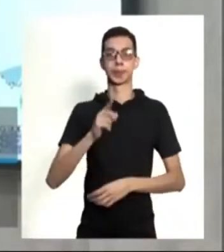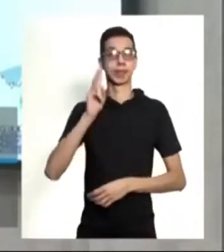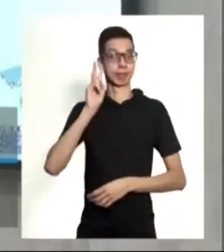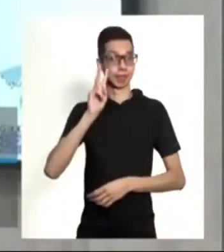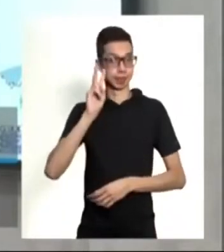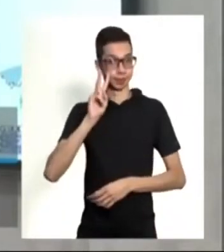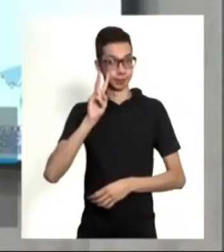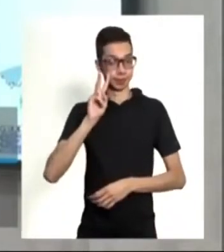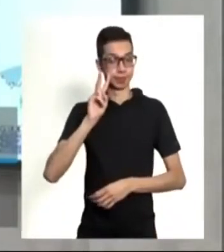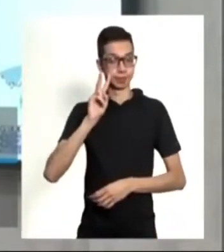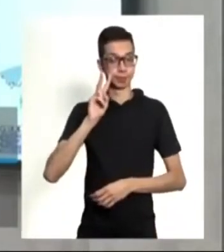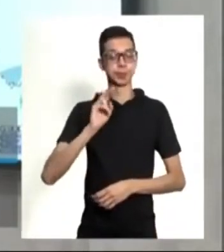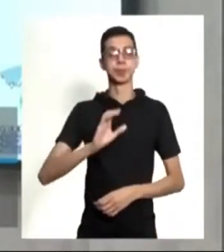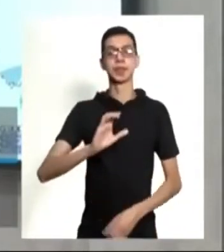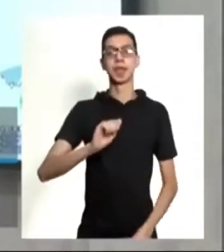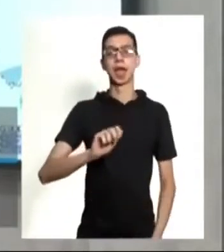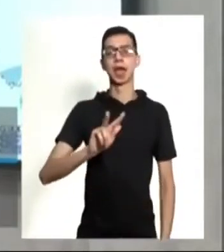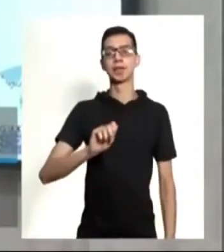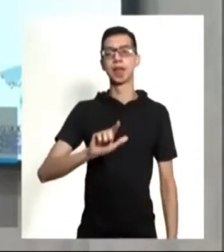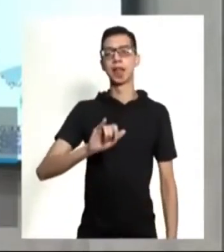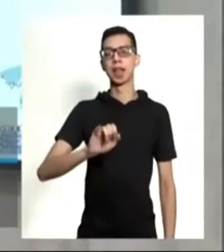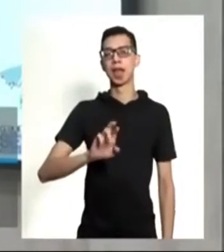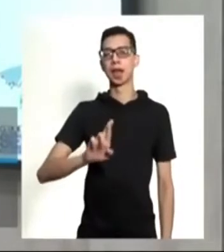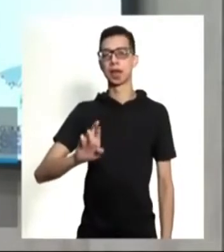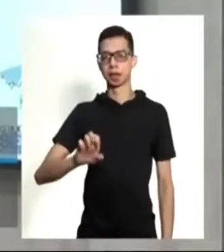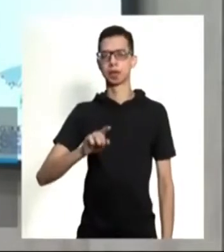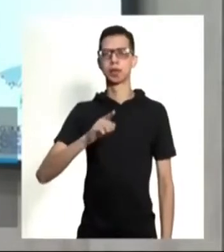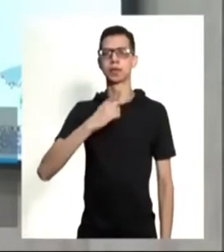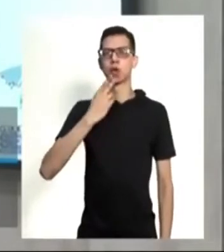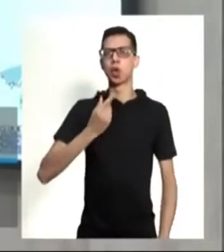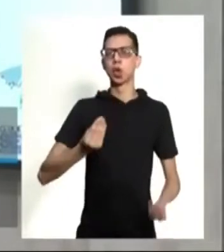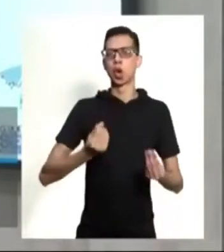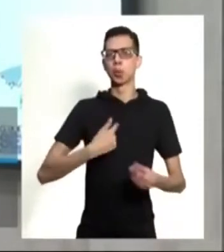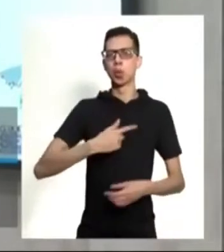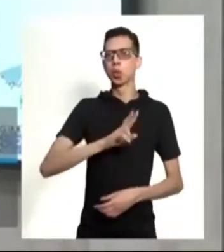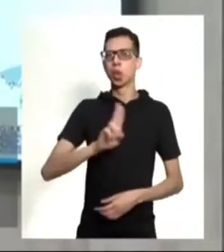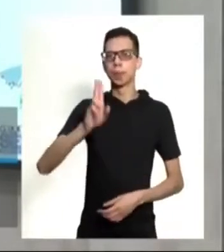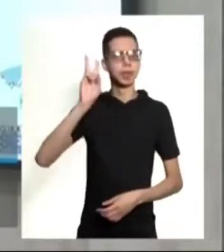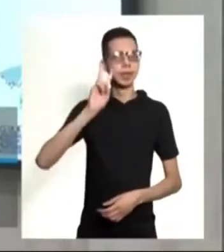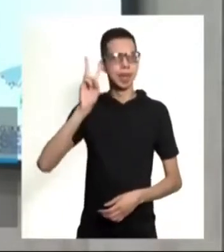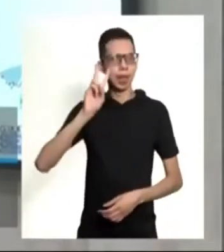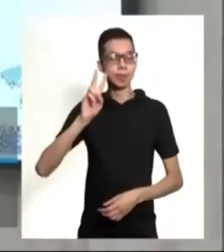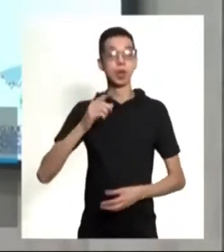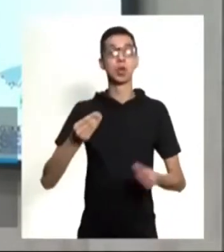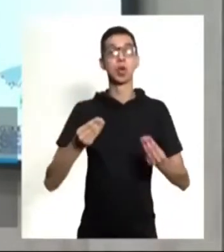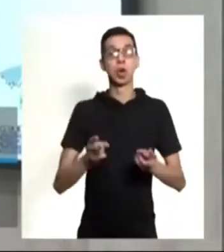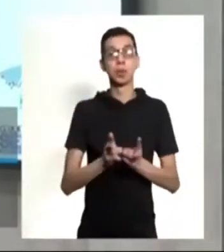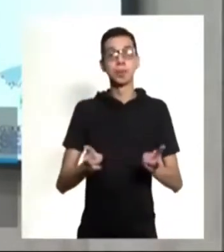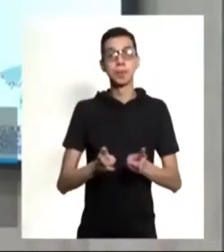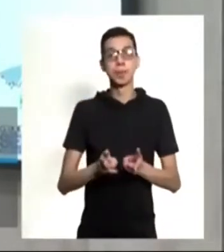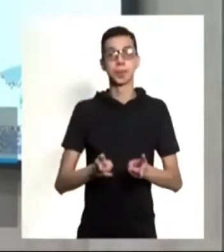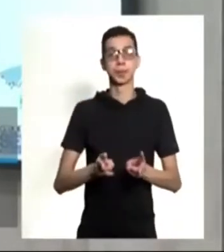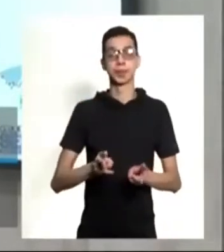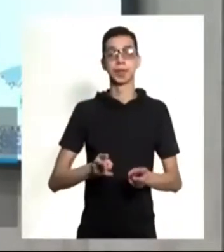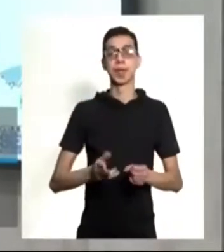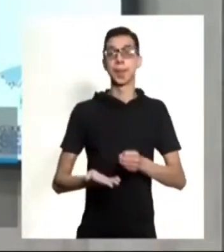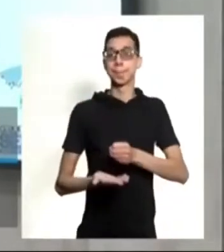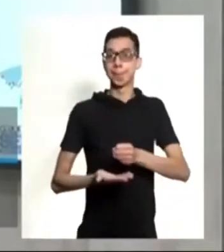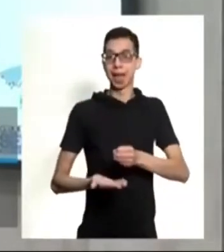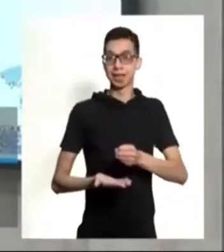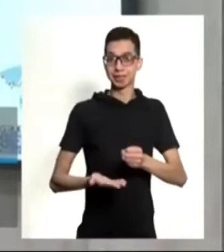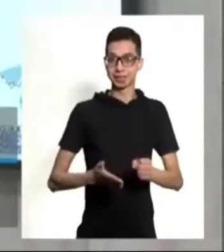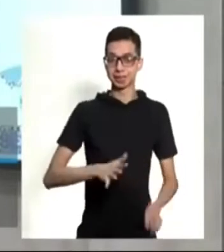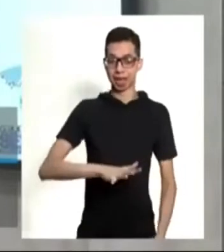volume é princípio de Cavalieri. O Fredão te falou, não precisa lembrar desse nome. Como é que eu faço para calcular volume? Área da base vezes a